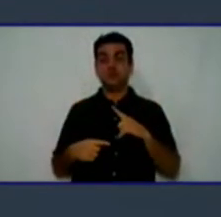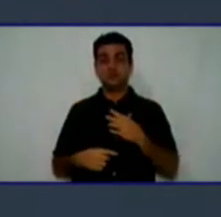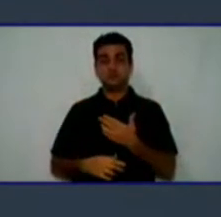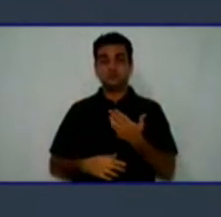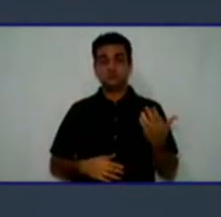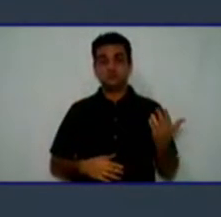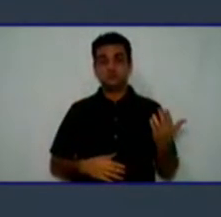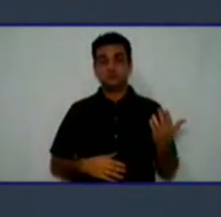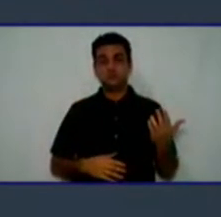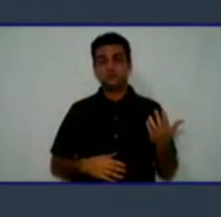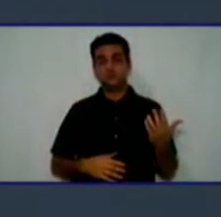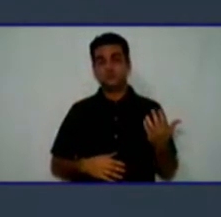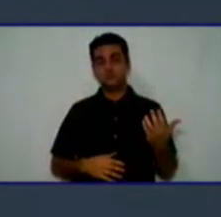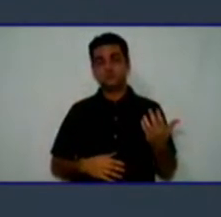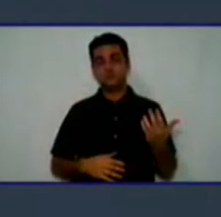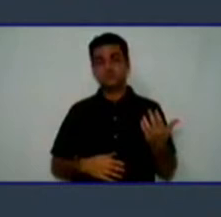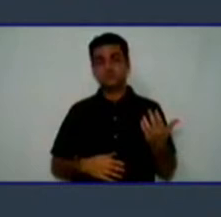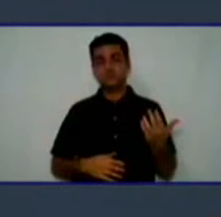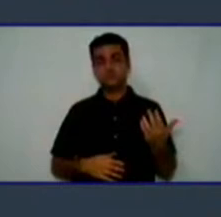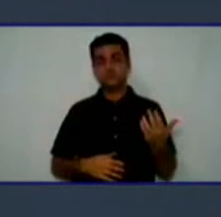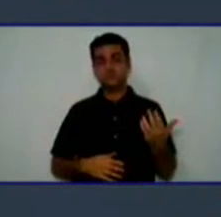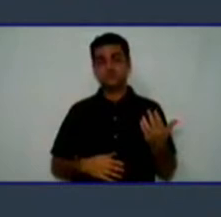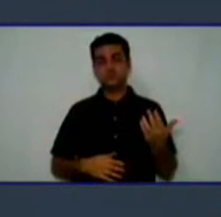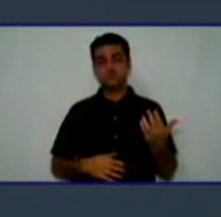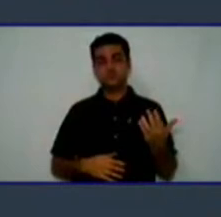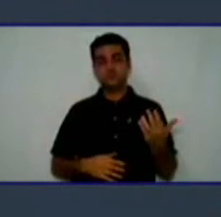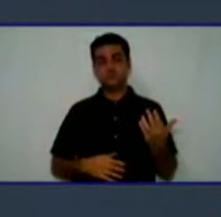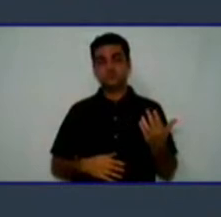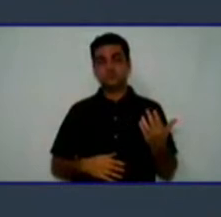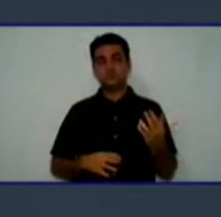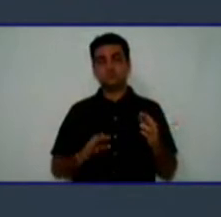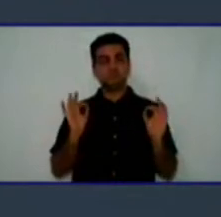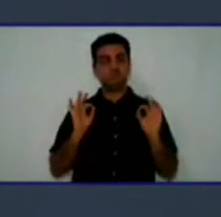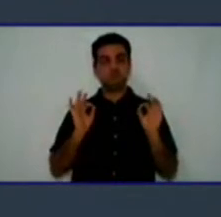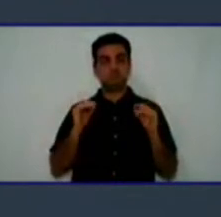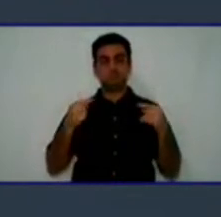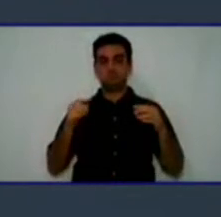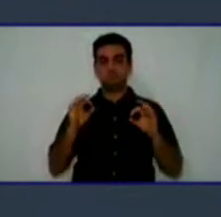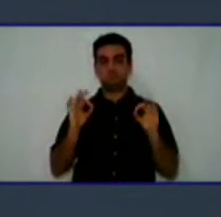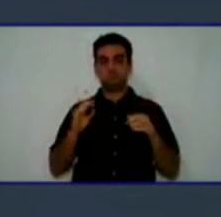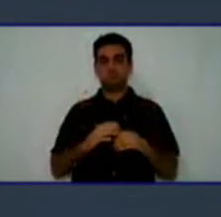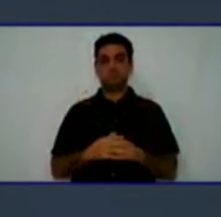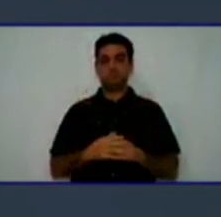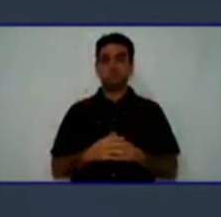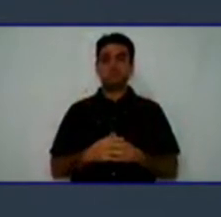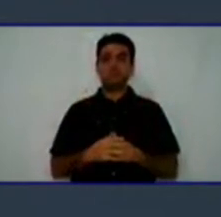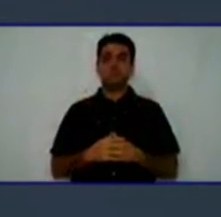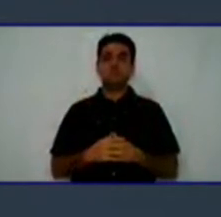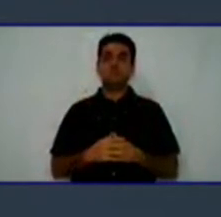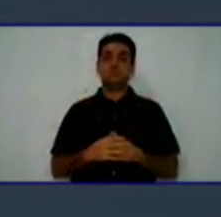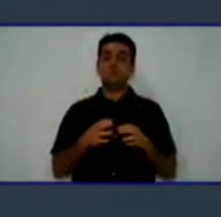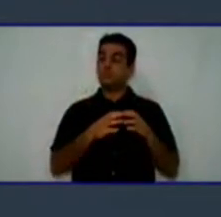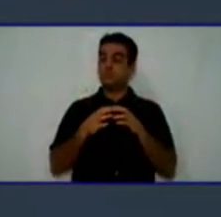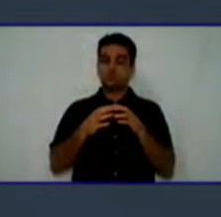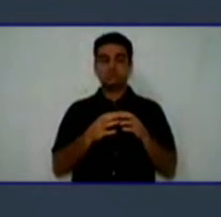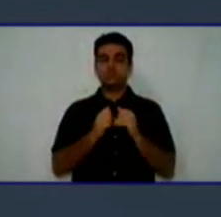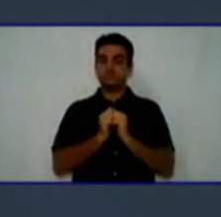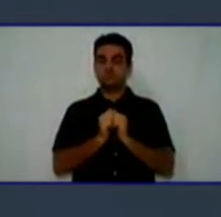dos eminentes colegas se há divergência. Não havendo divergência, decisão